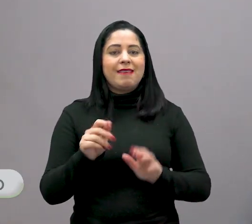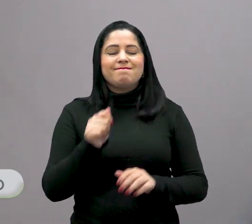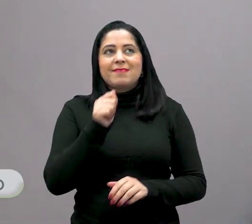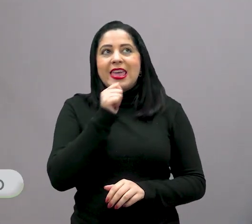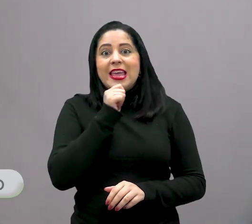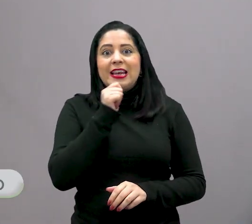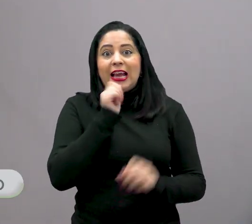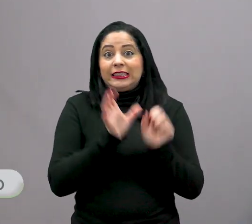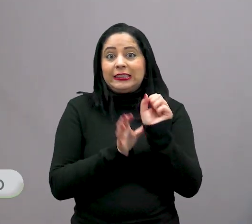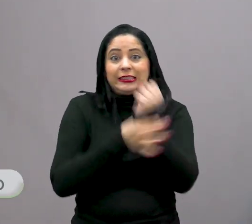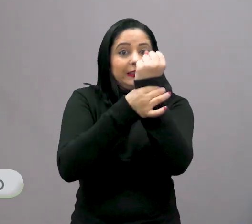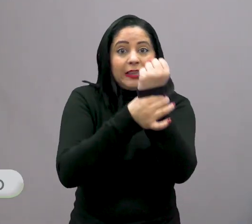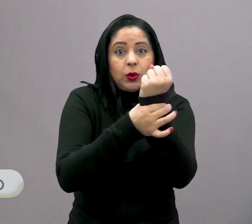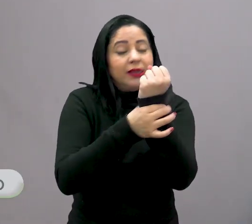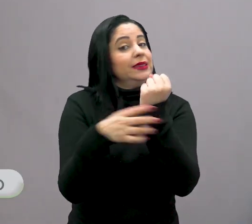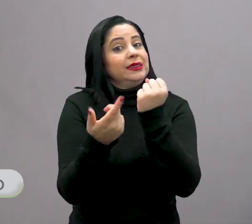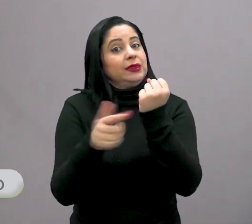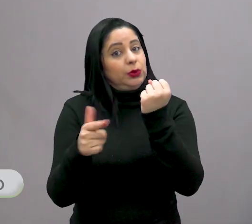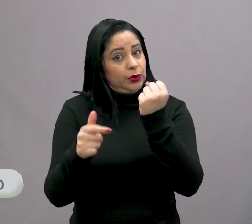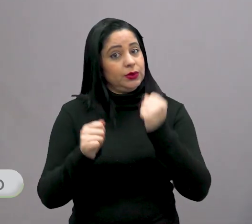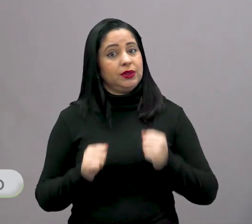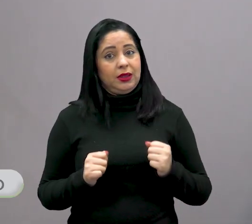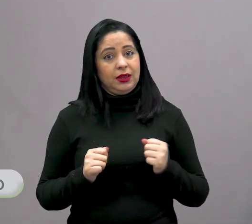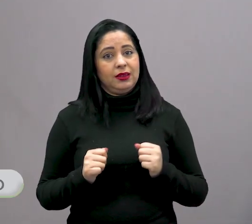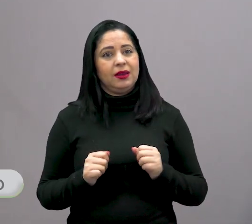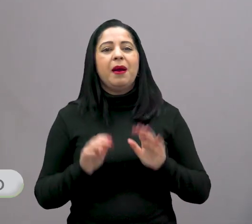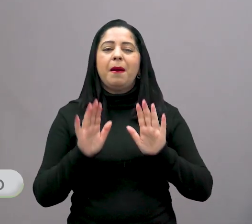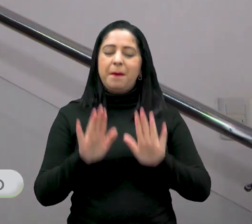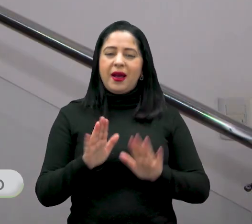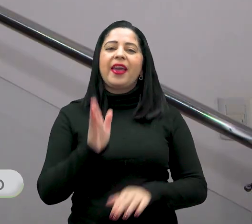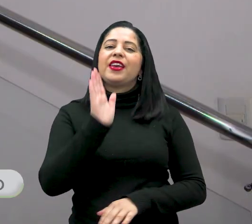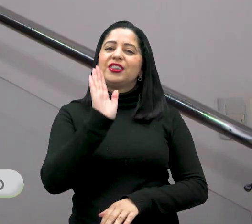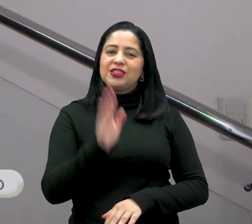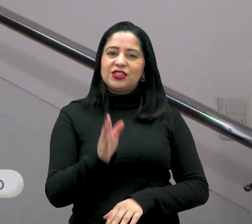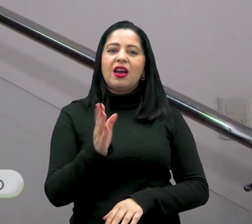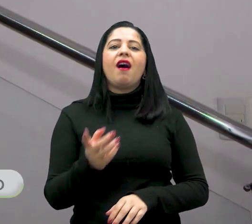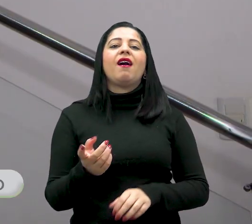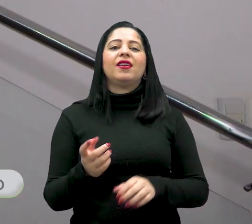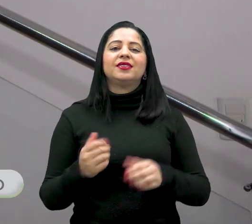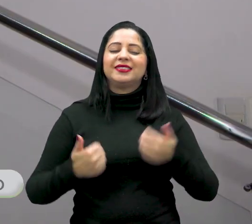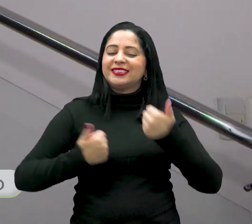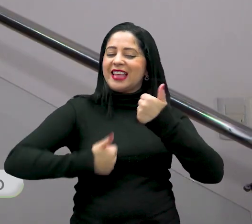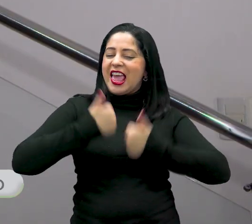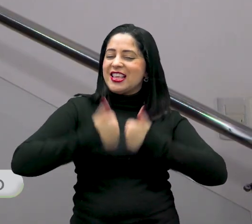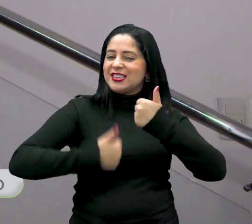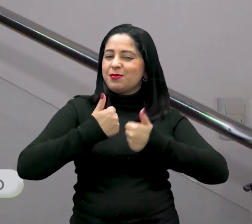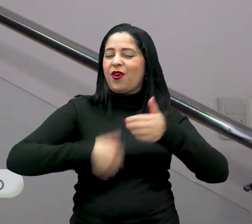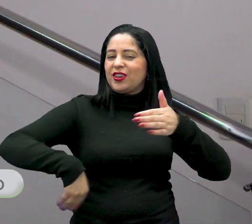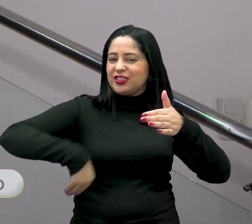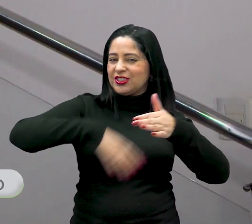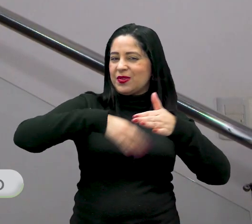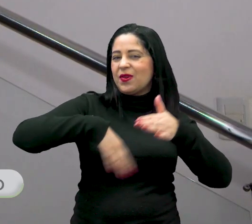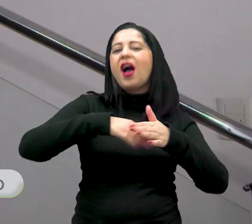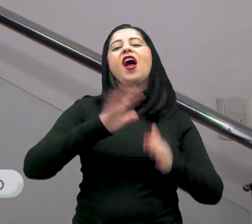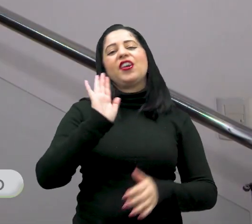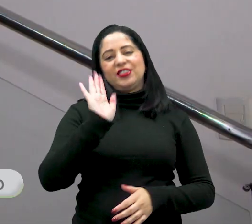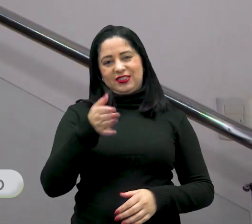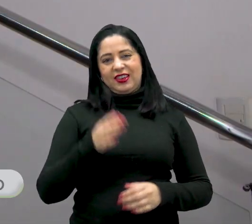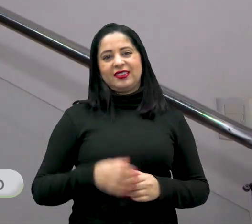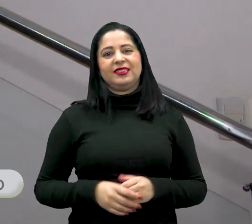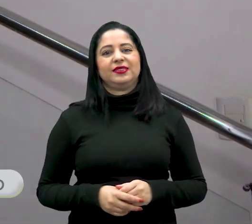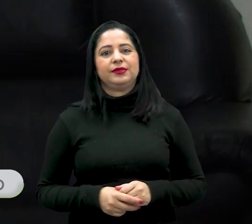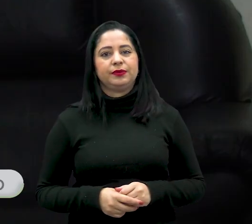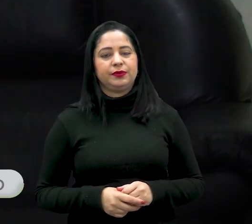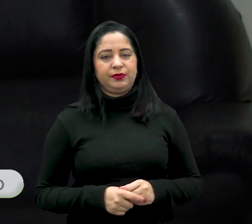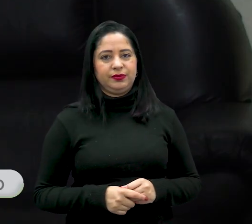ainda não sente aquela segurança no joelho, mas pelo menos já voltou a praticar suas modalidades